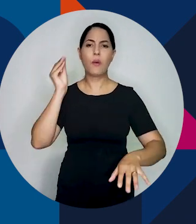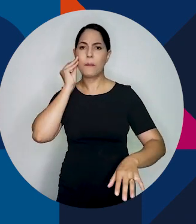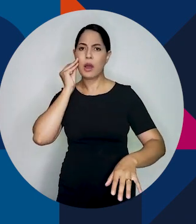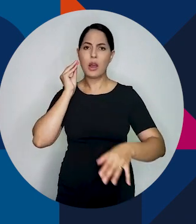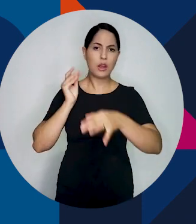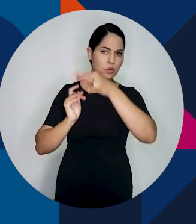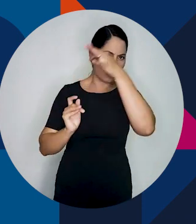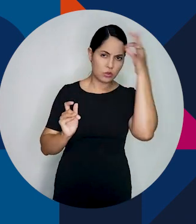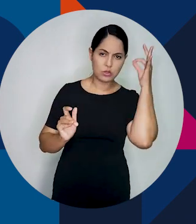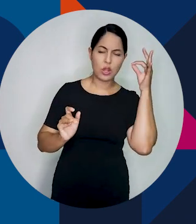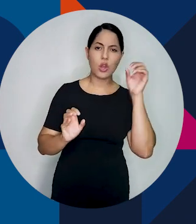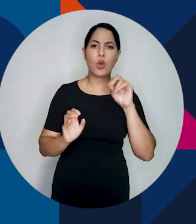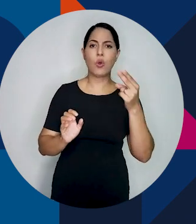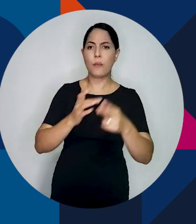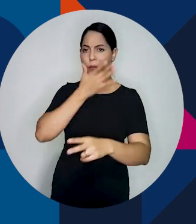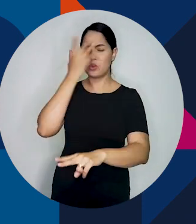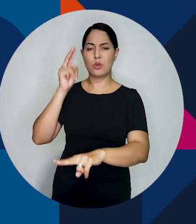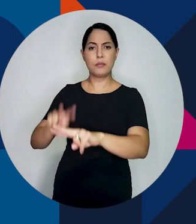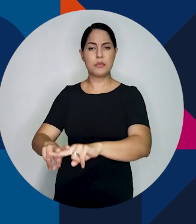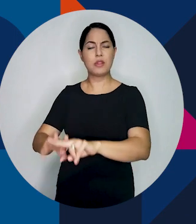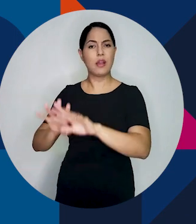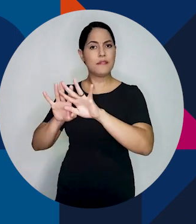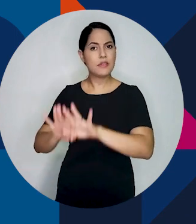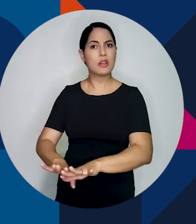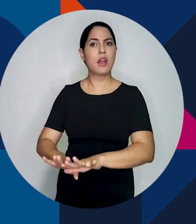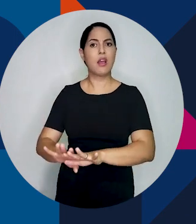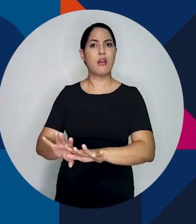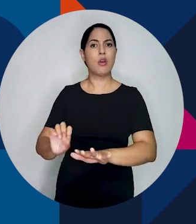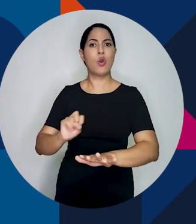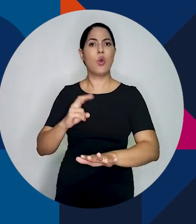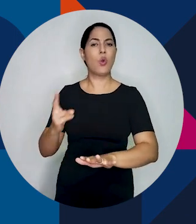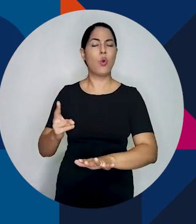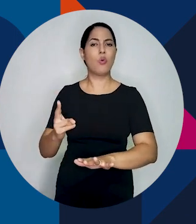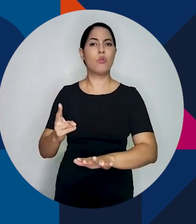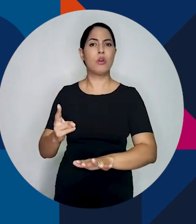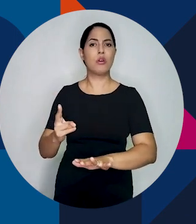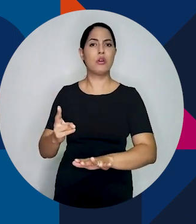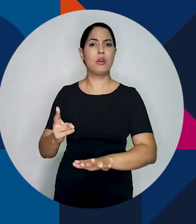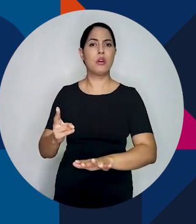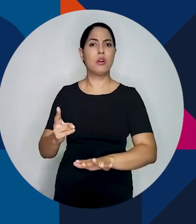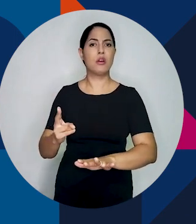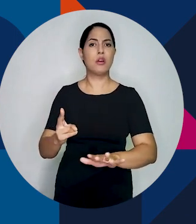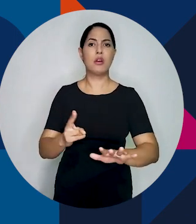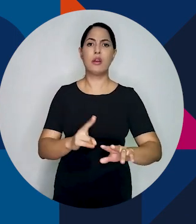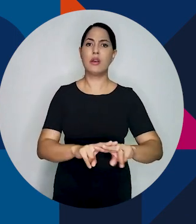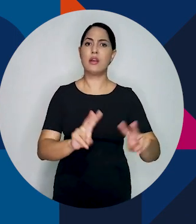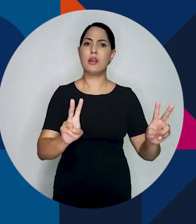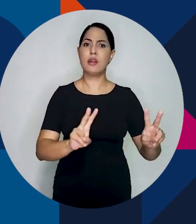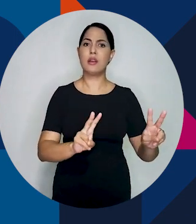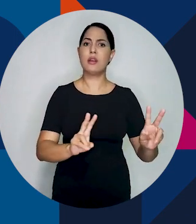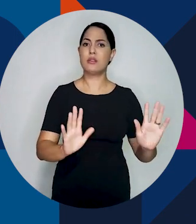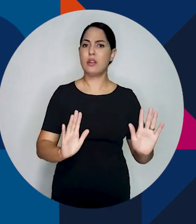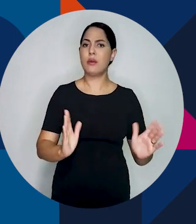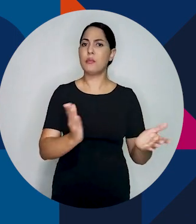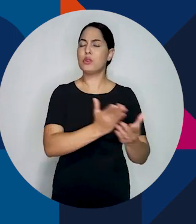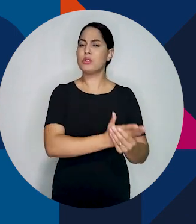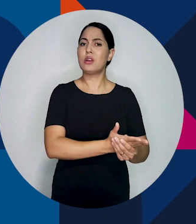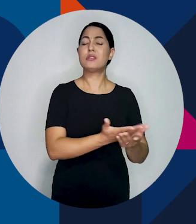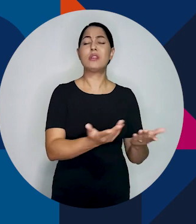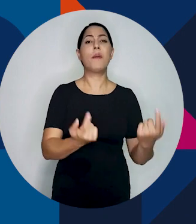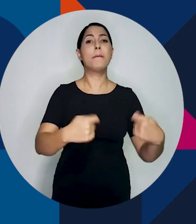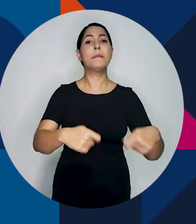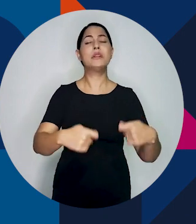joio do trigo, dos culpados dos inocentes, ou de quem deve ficar preso já provisoriamente, ou quem deve responder